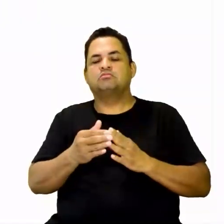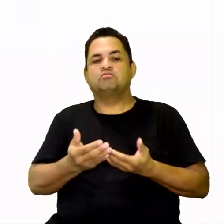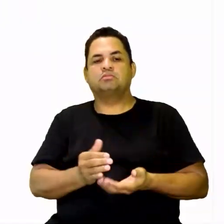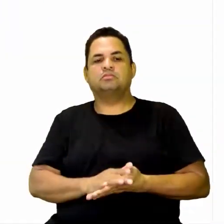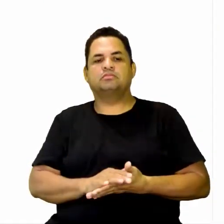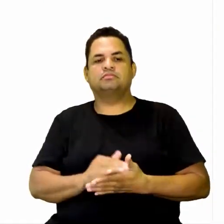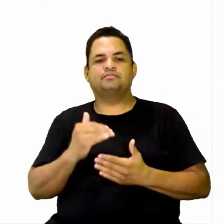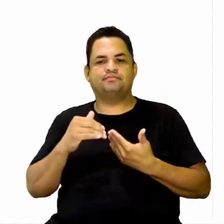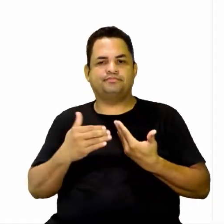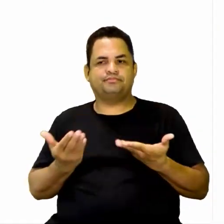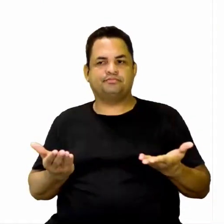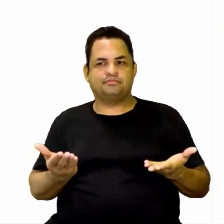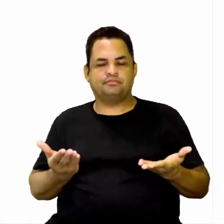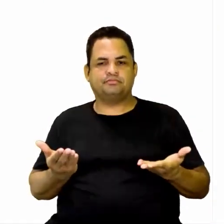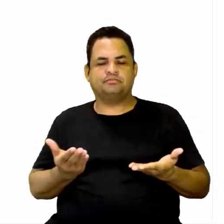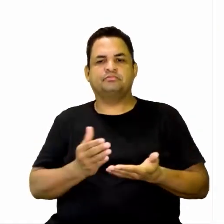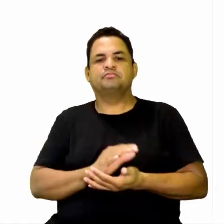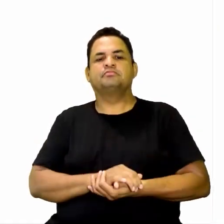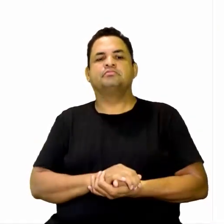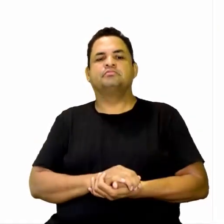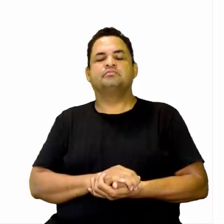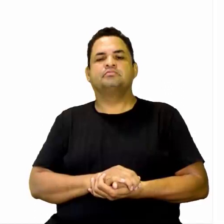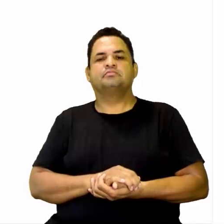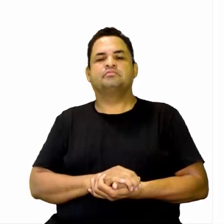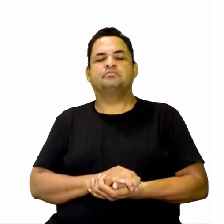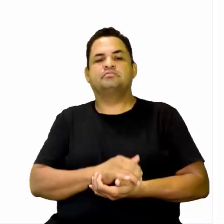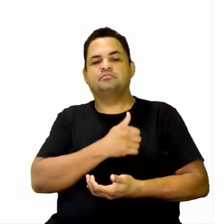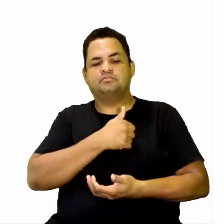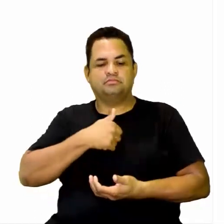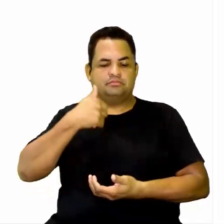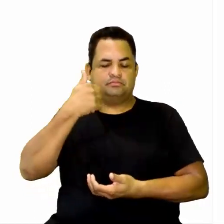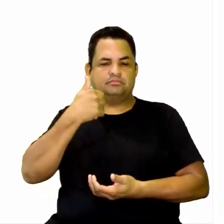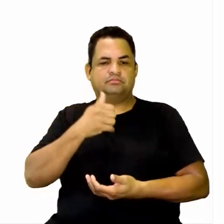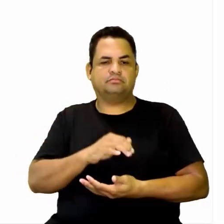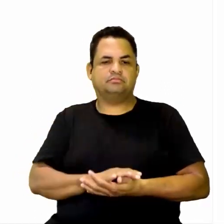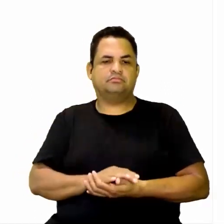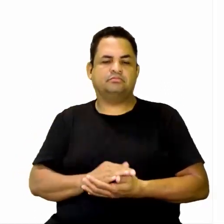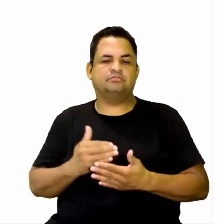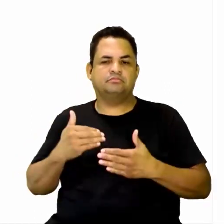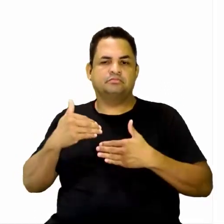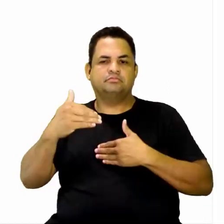na sequência, agora, nada melhor do que partirmos para o